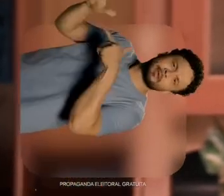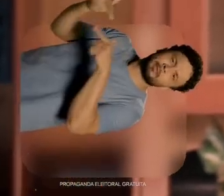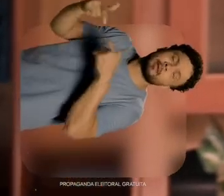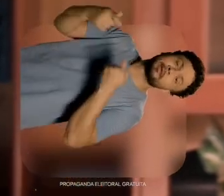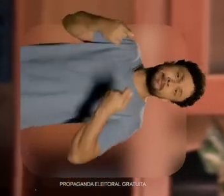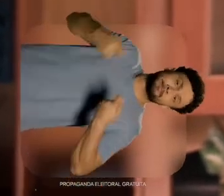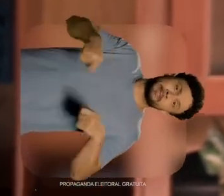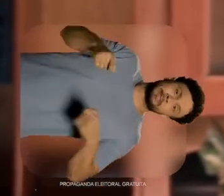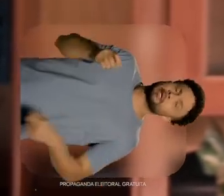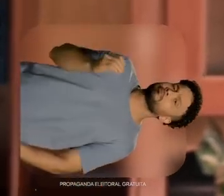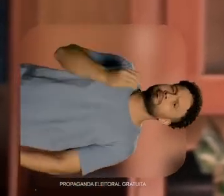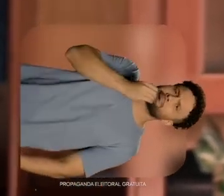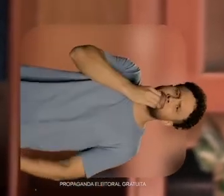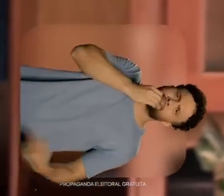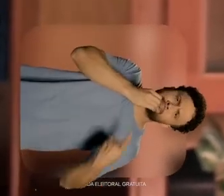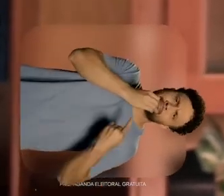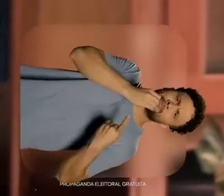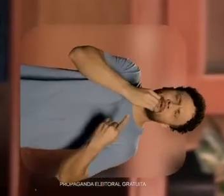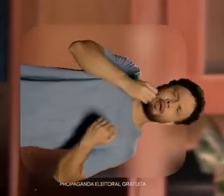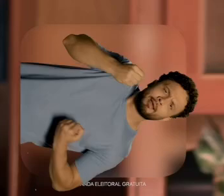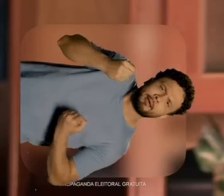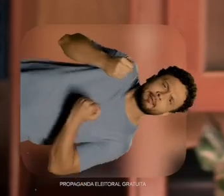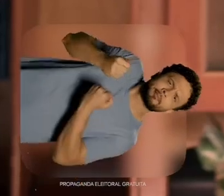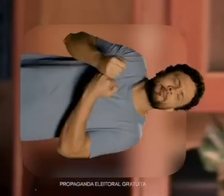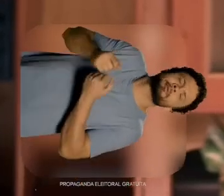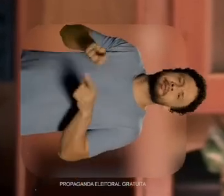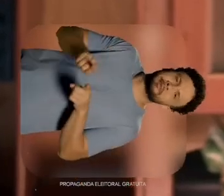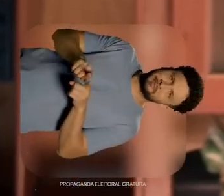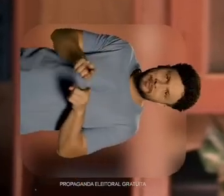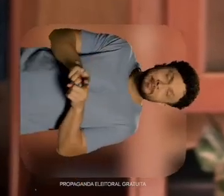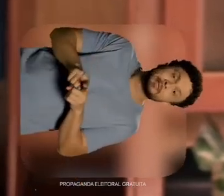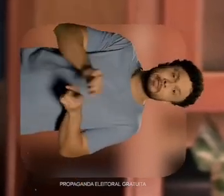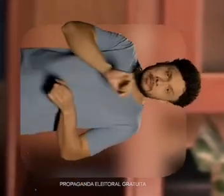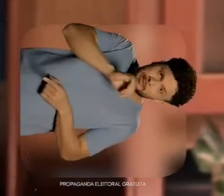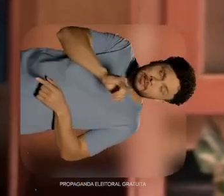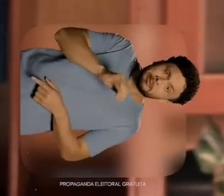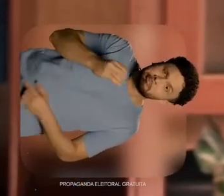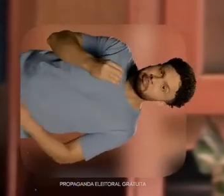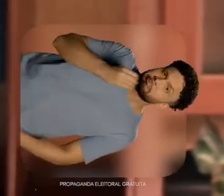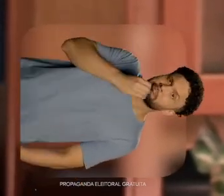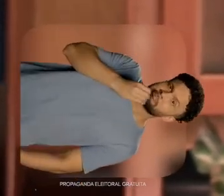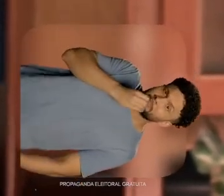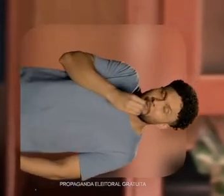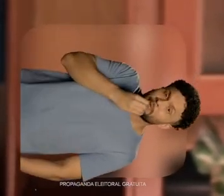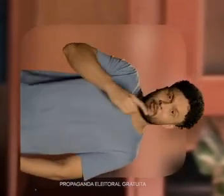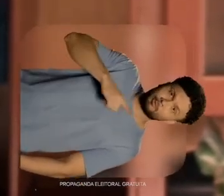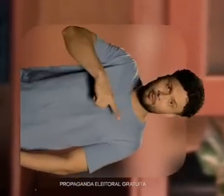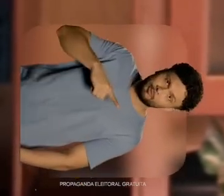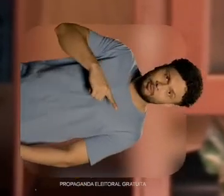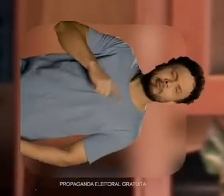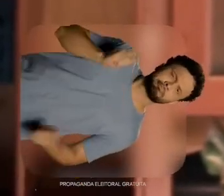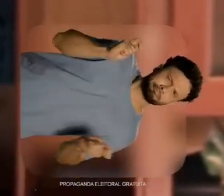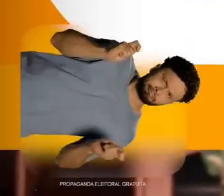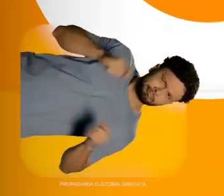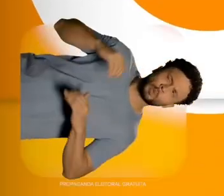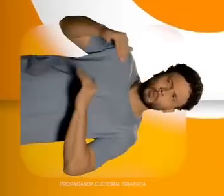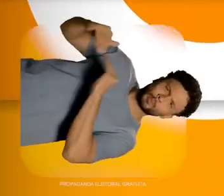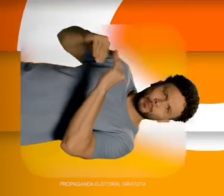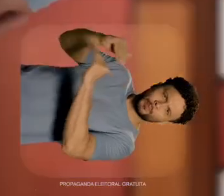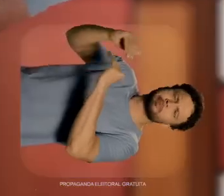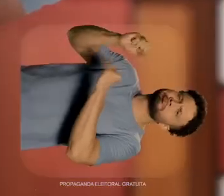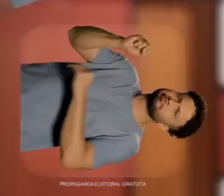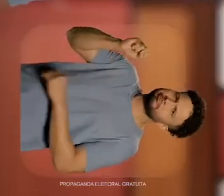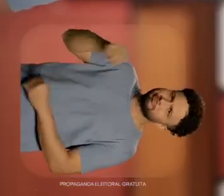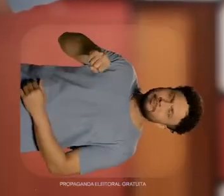de oportunidade e de acolhimento correto. Se eles tiverem acolhimento correto, eles vão longe, eles voam.